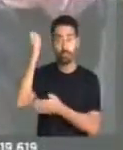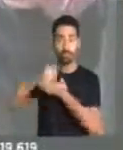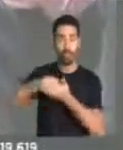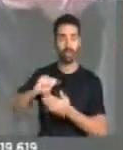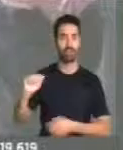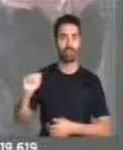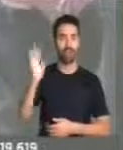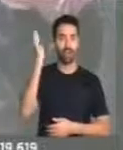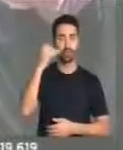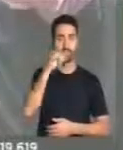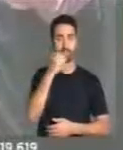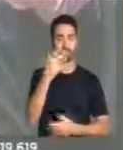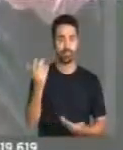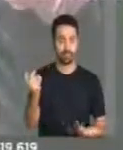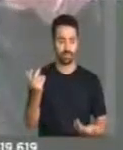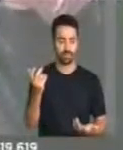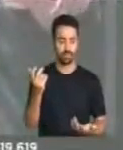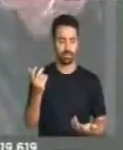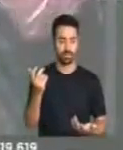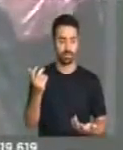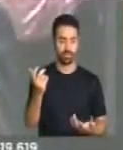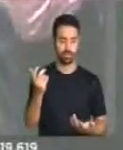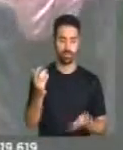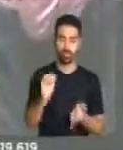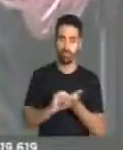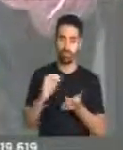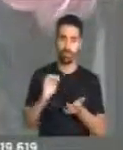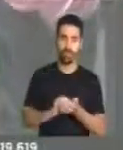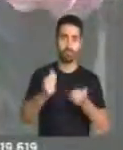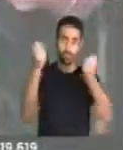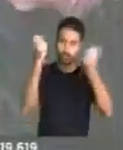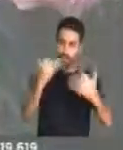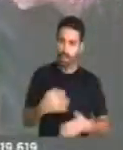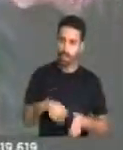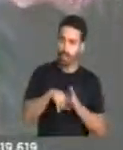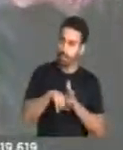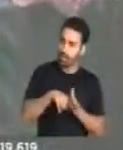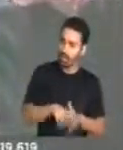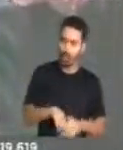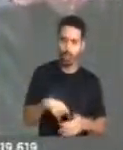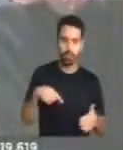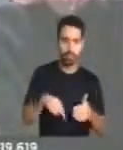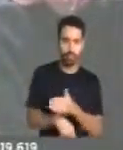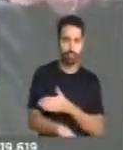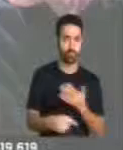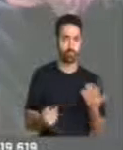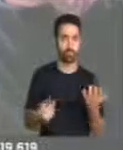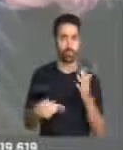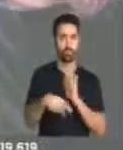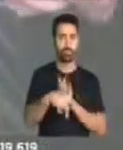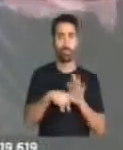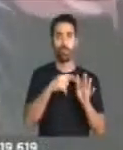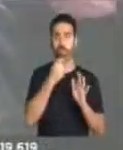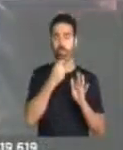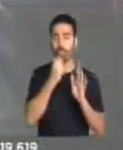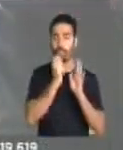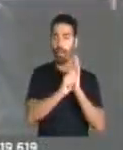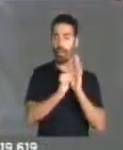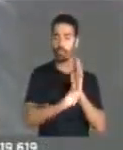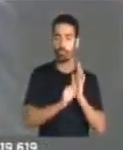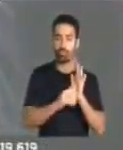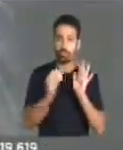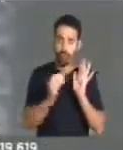brasileiro, sem nenhum tipo de explicação mais apurada por parte do próprio relator da